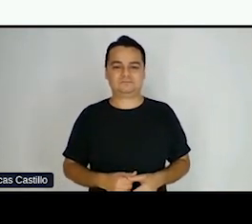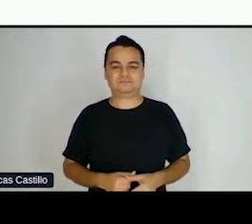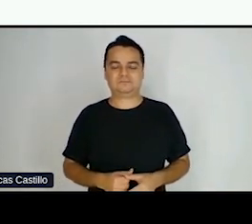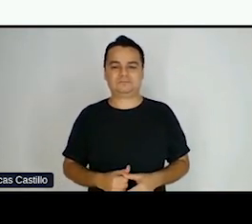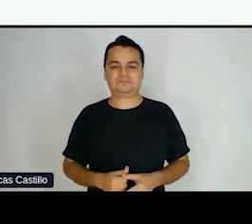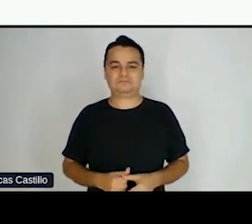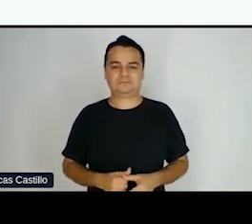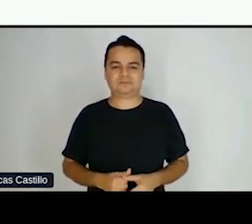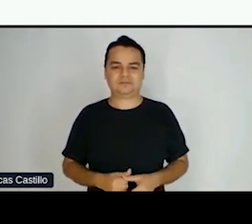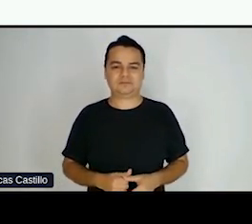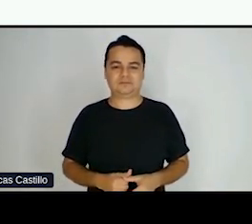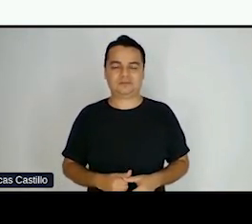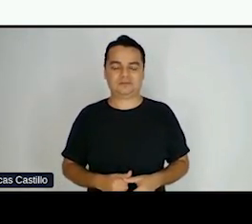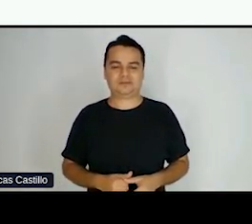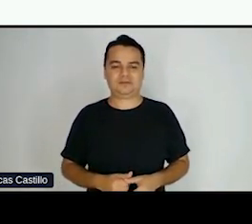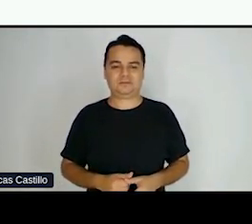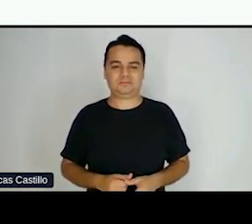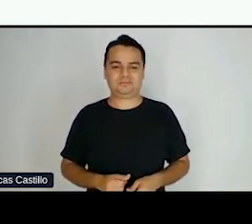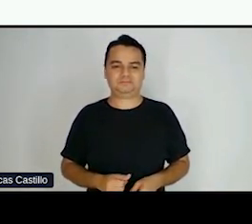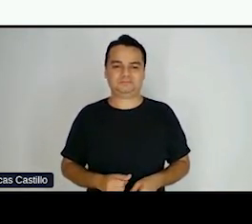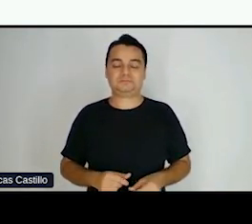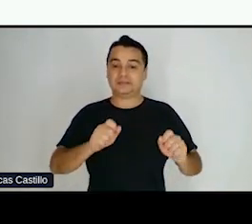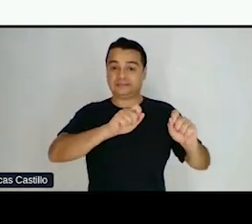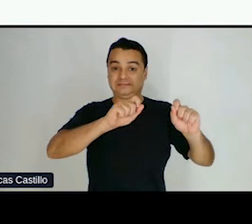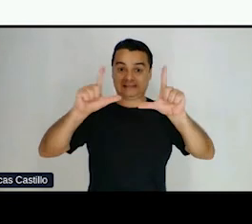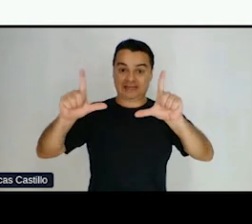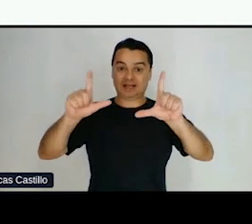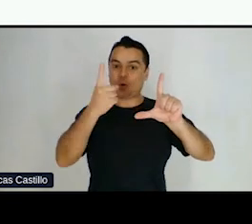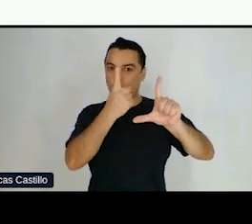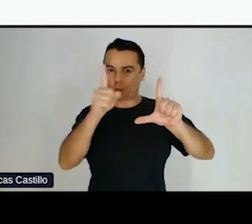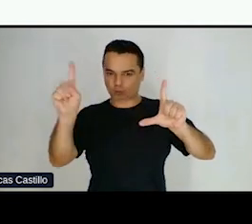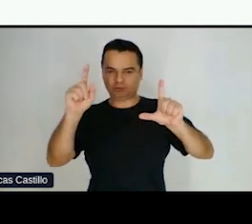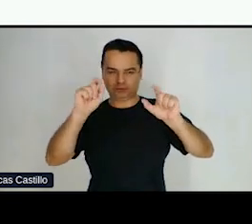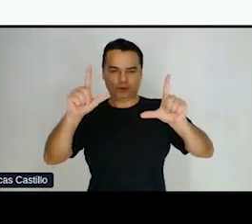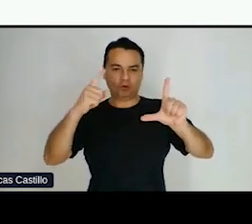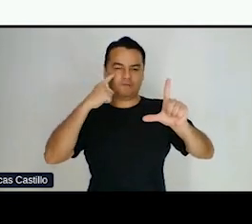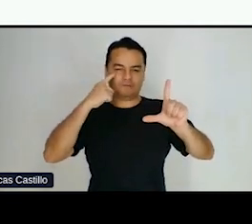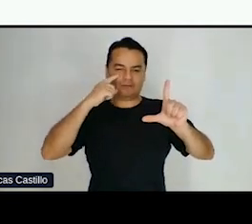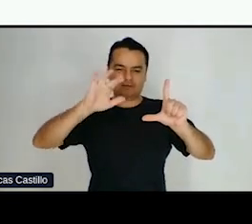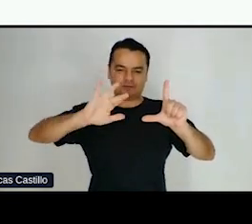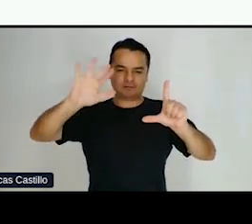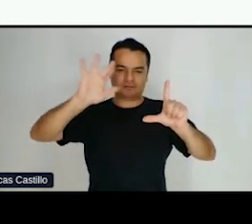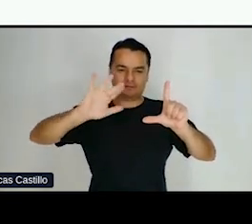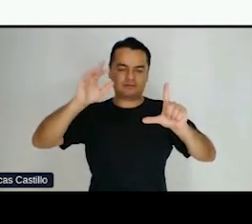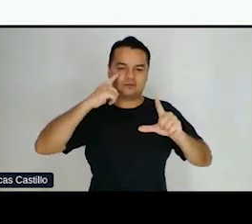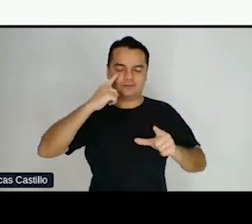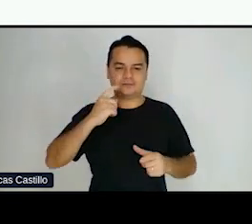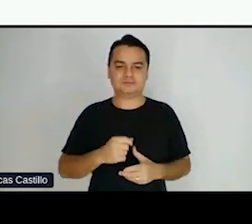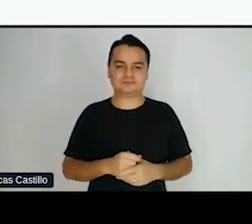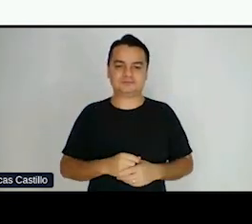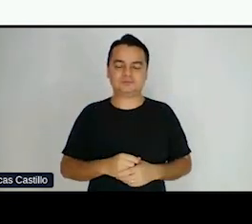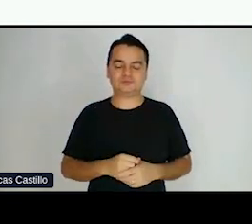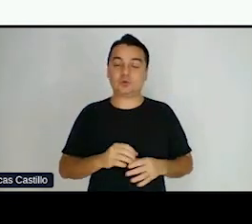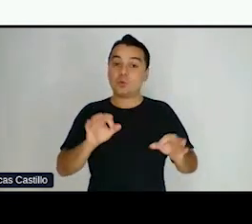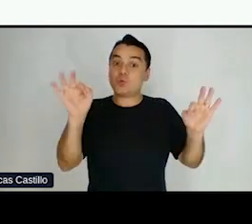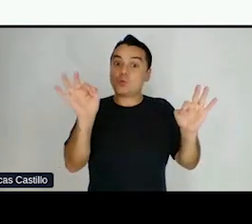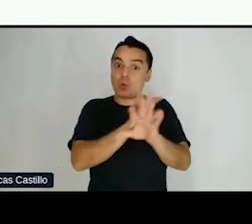negociar. E agora estou aqui na última tela, a concluir o acordo. Eu vou descendo com setas. Botão concluir acordo.